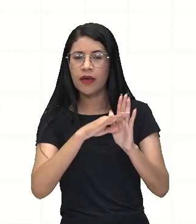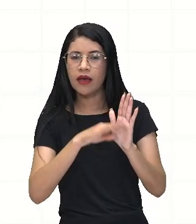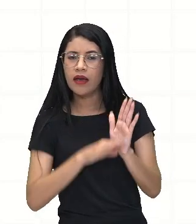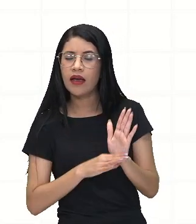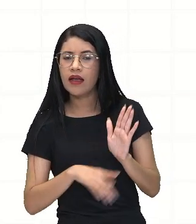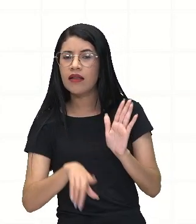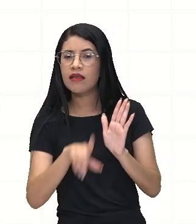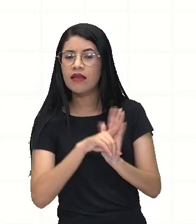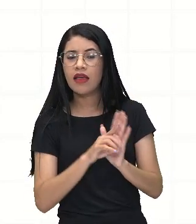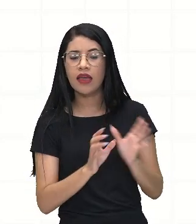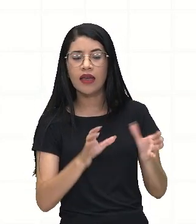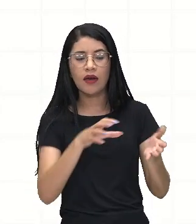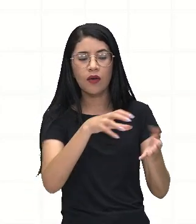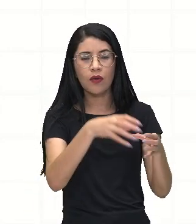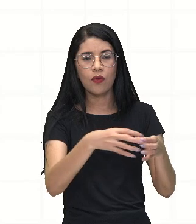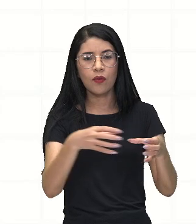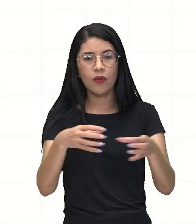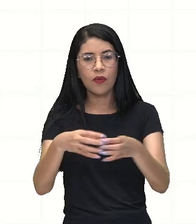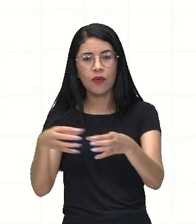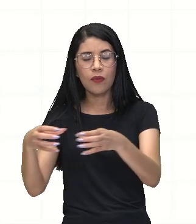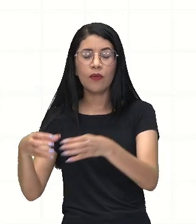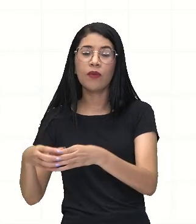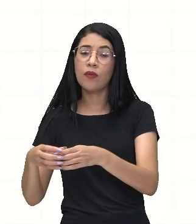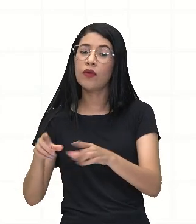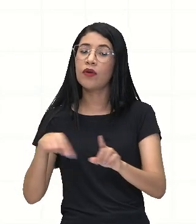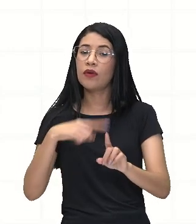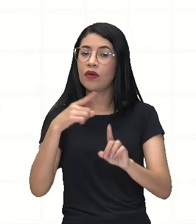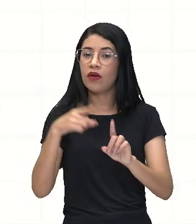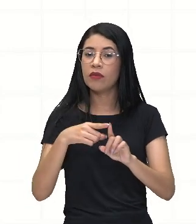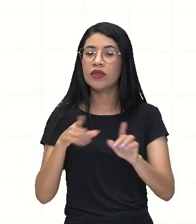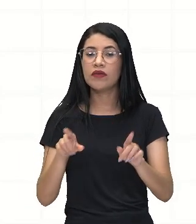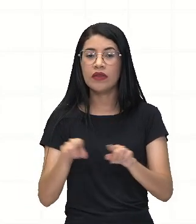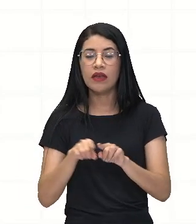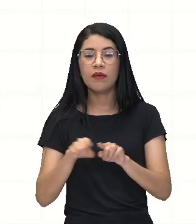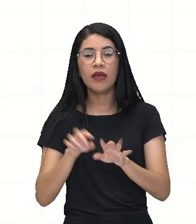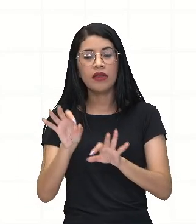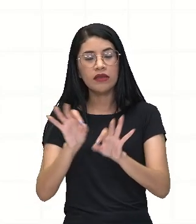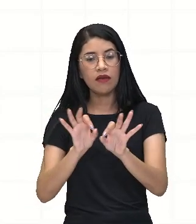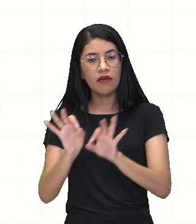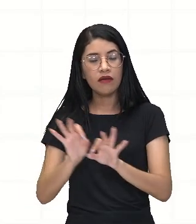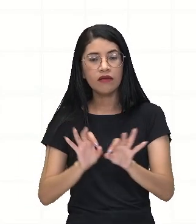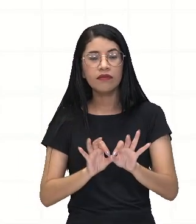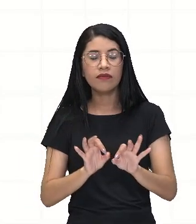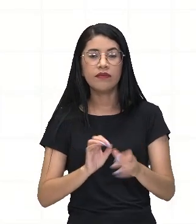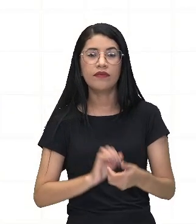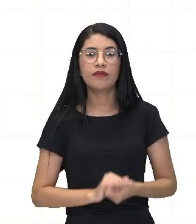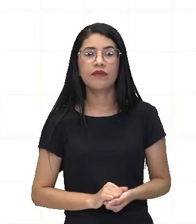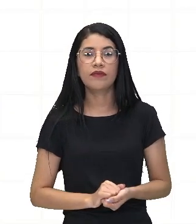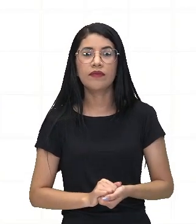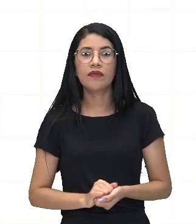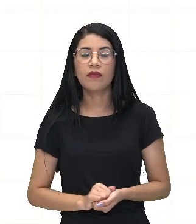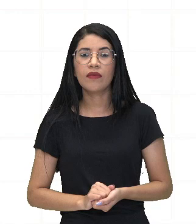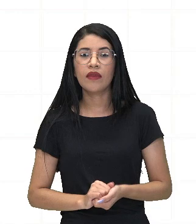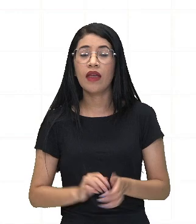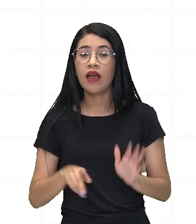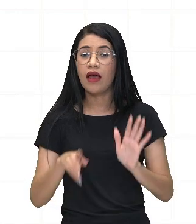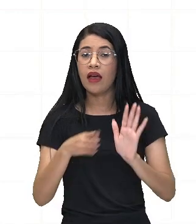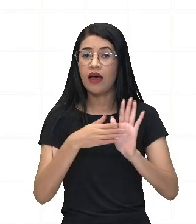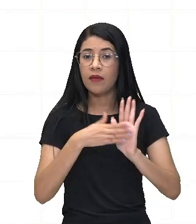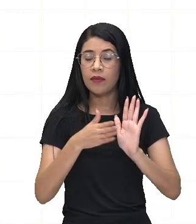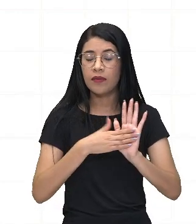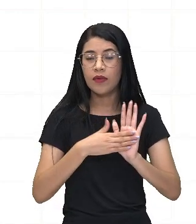diversas categorias e seus objetivos de conservação. A primeira proposta